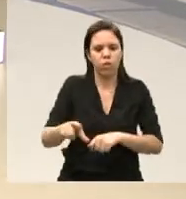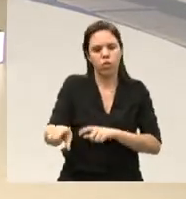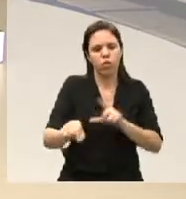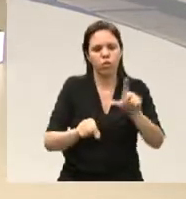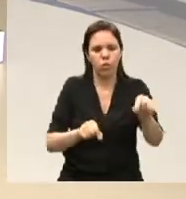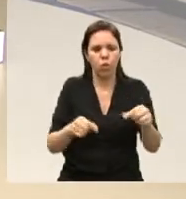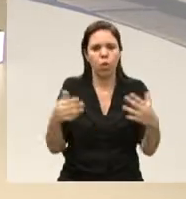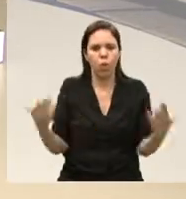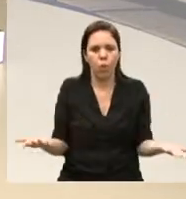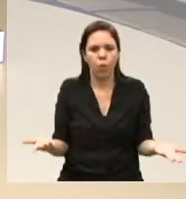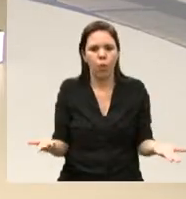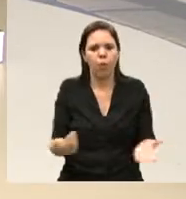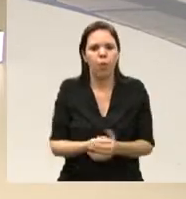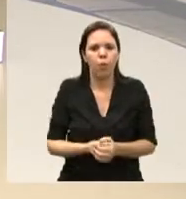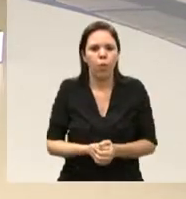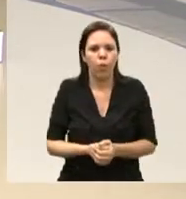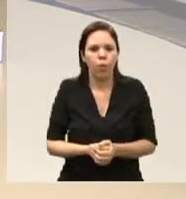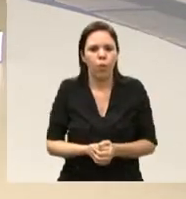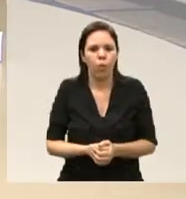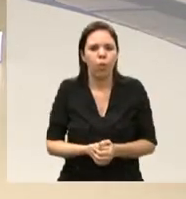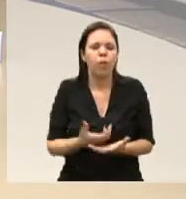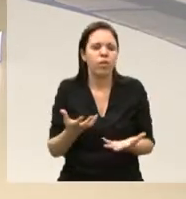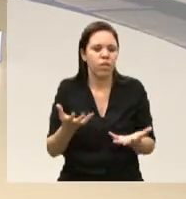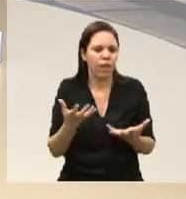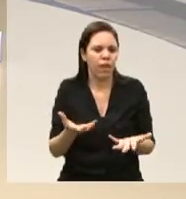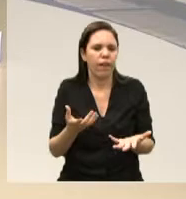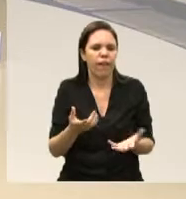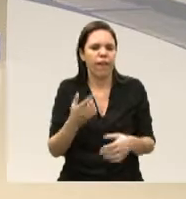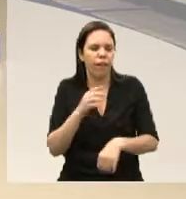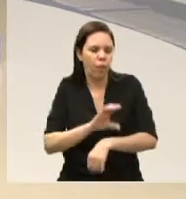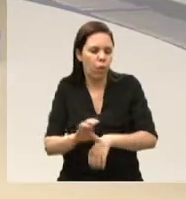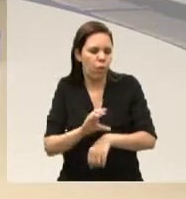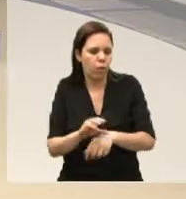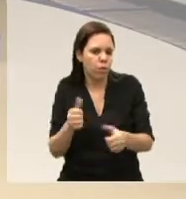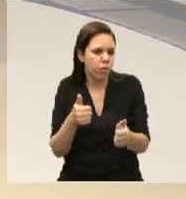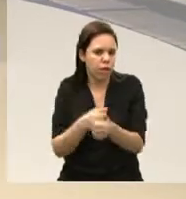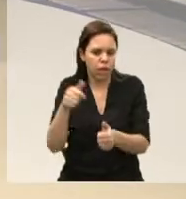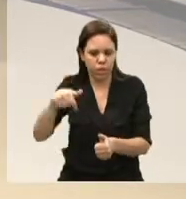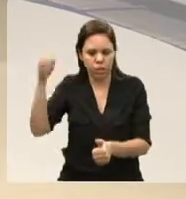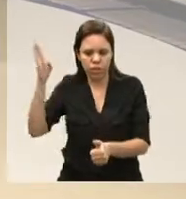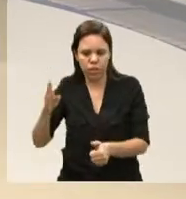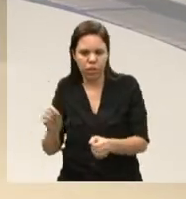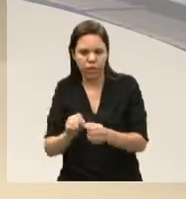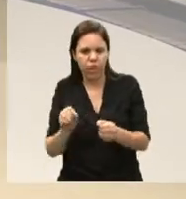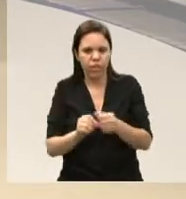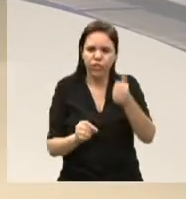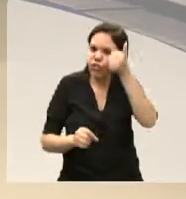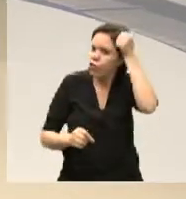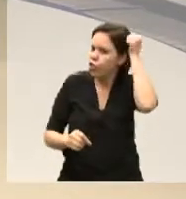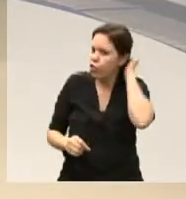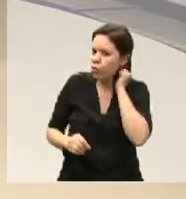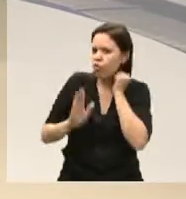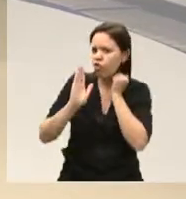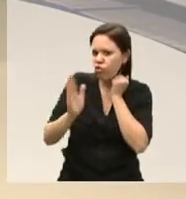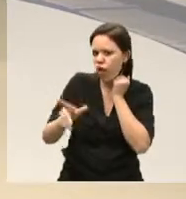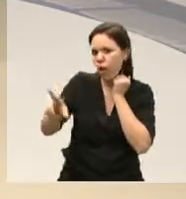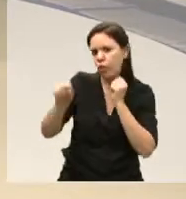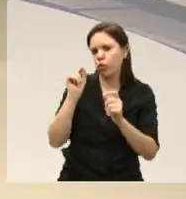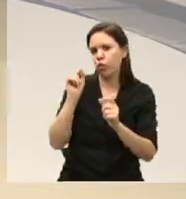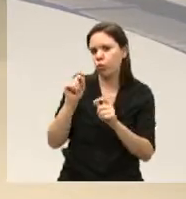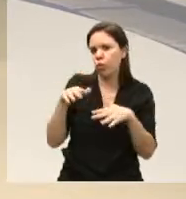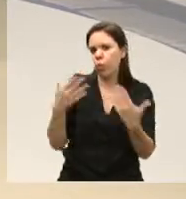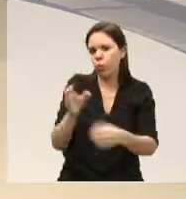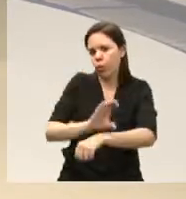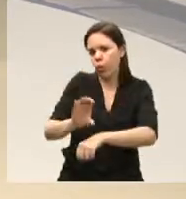escolher qual é o major que eles dizem que eles vão seguir. No Brasil, o aluno, quando faz vestibular, ele já escolhe